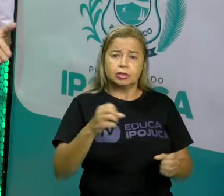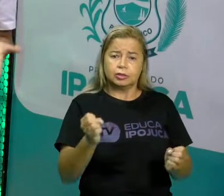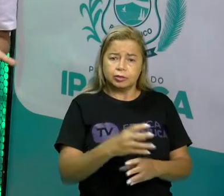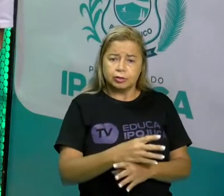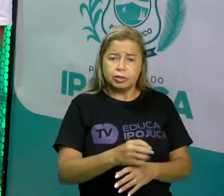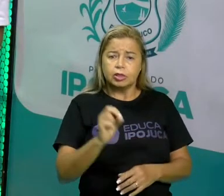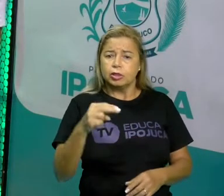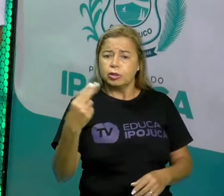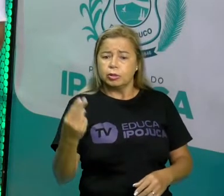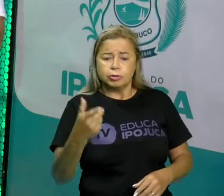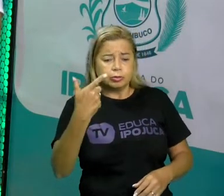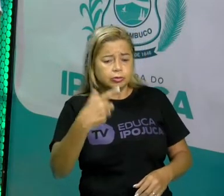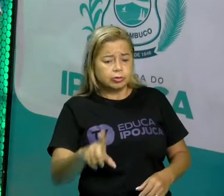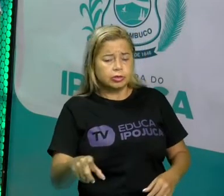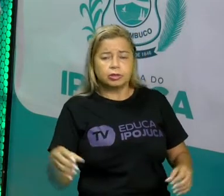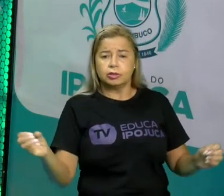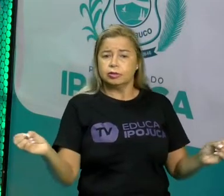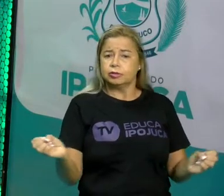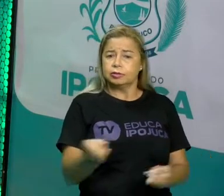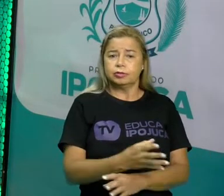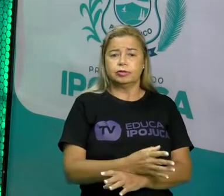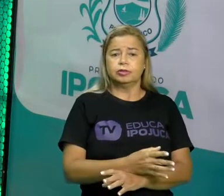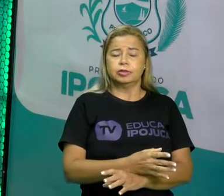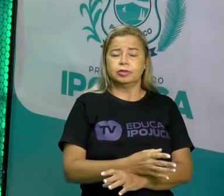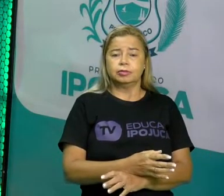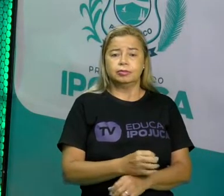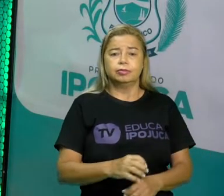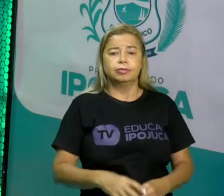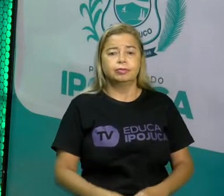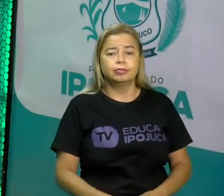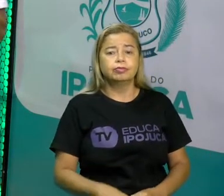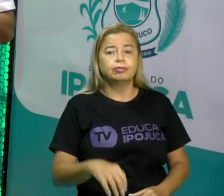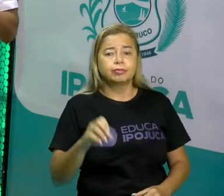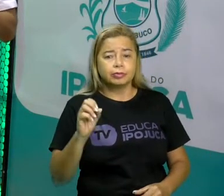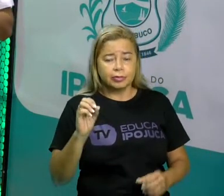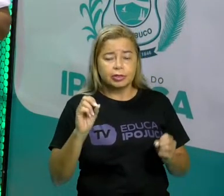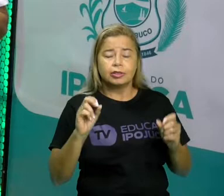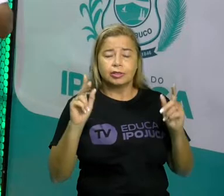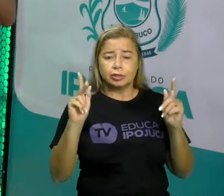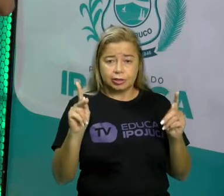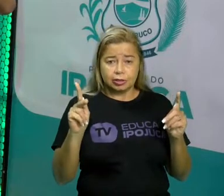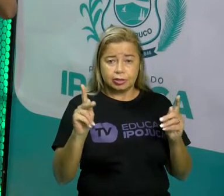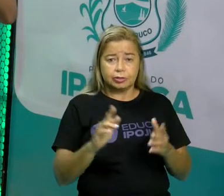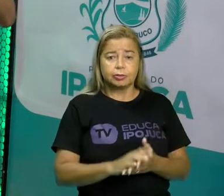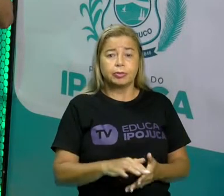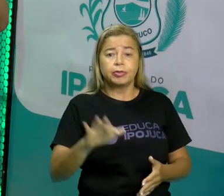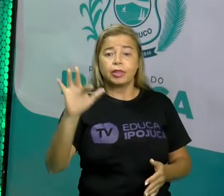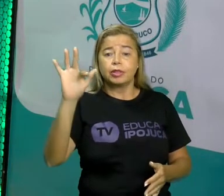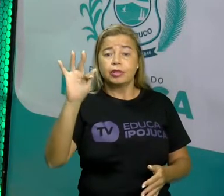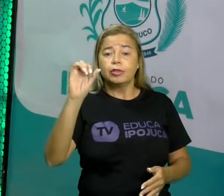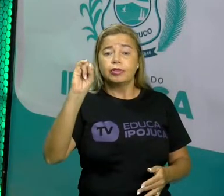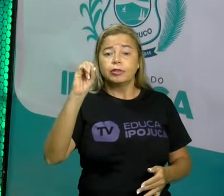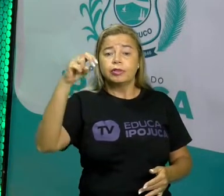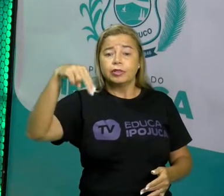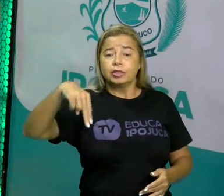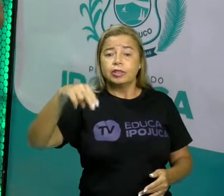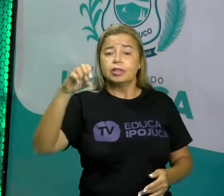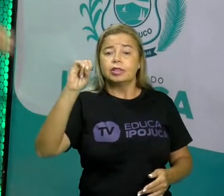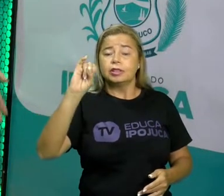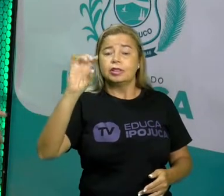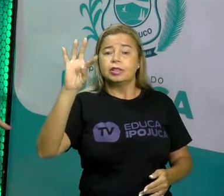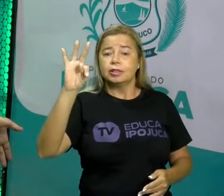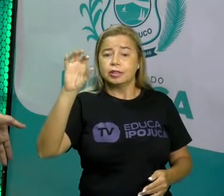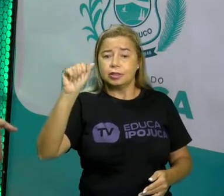fim. Infinita é uma coisa que não tem fim. Essa é uma dica. Finita tem fim.